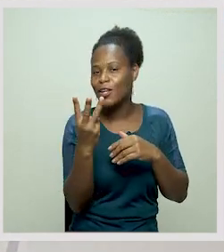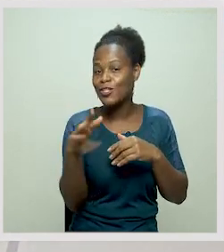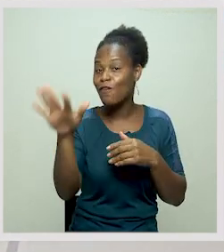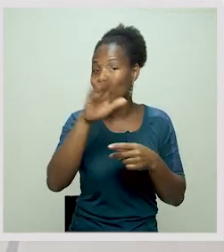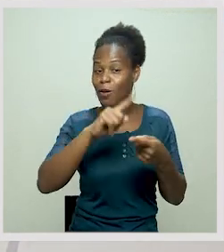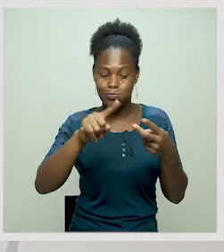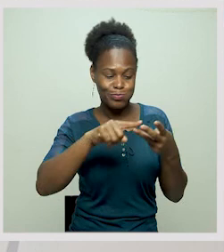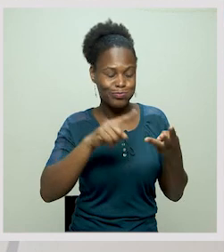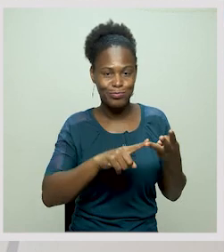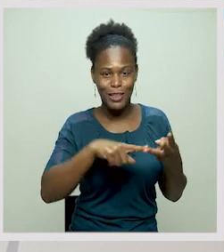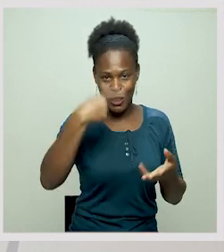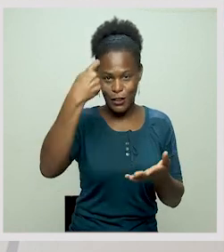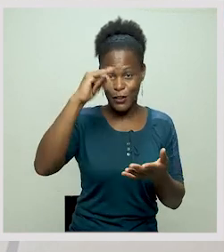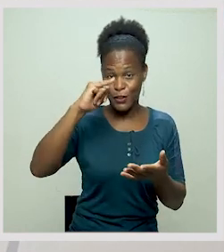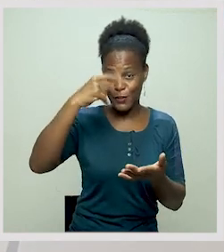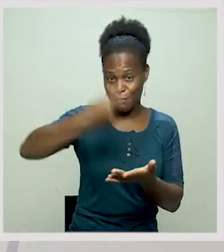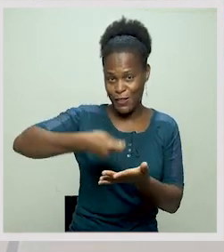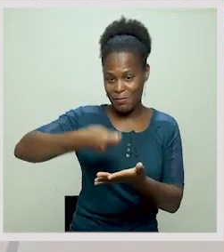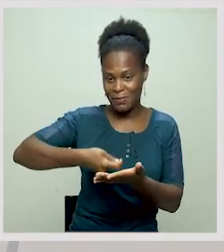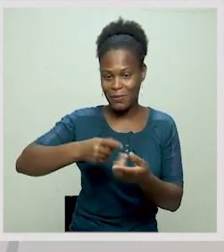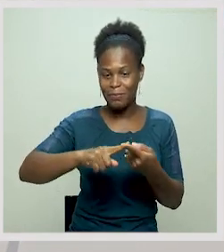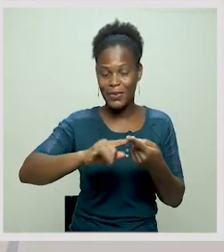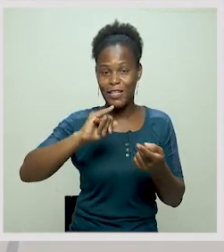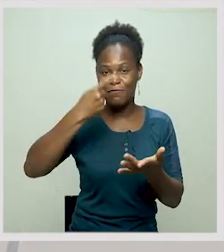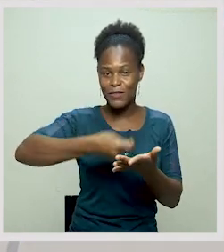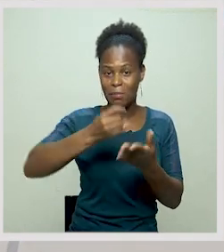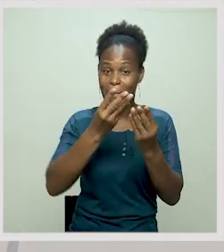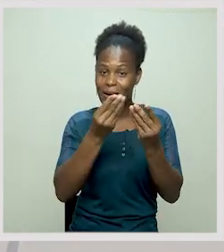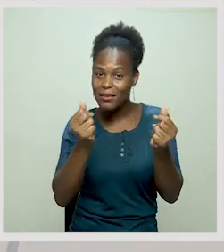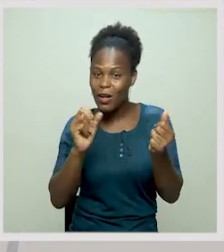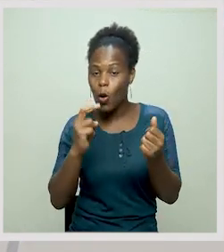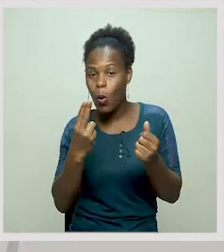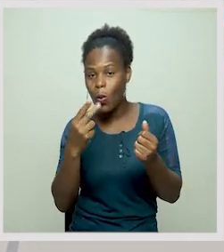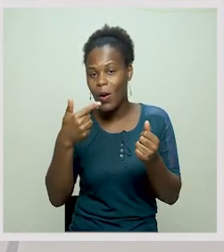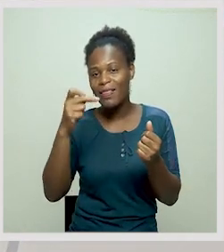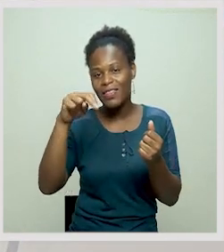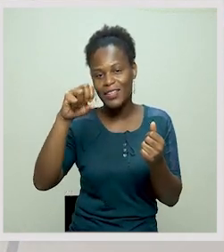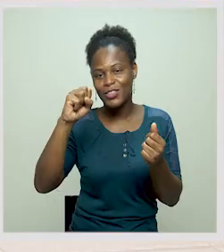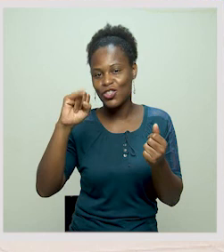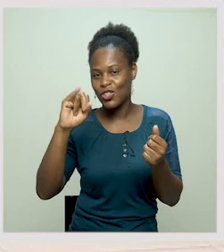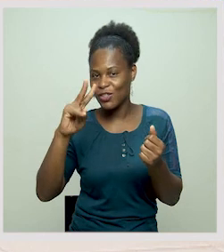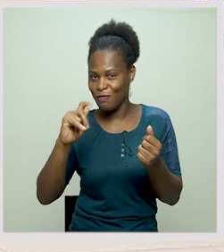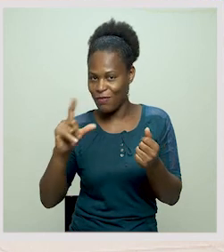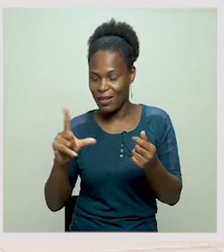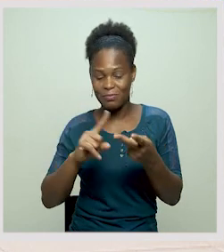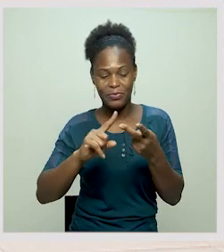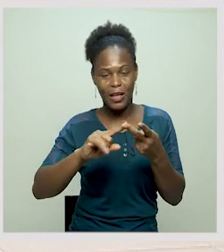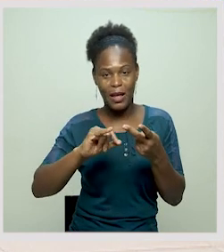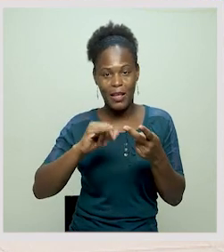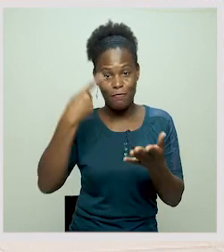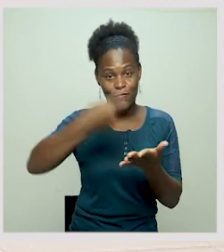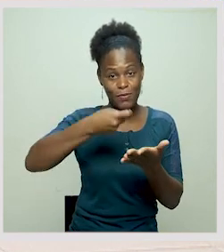3 tipos de investimento. O investimento material ou tangível, o